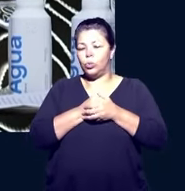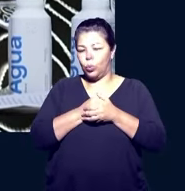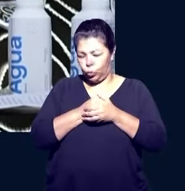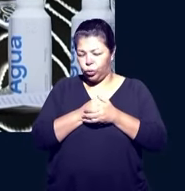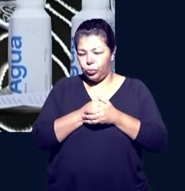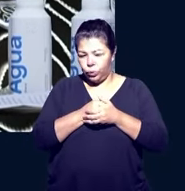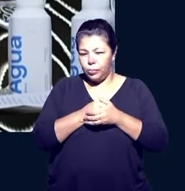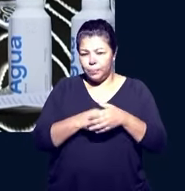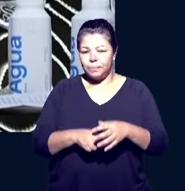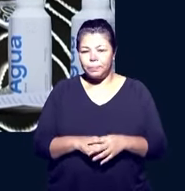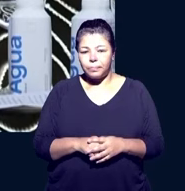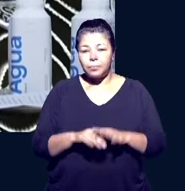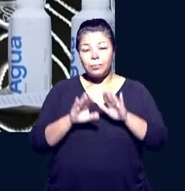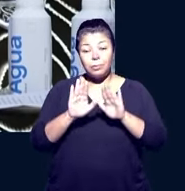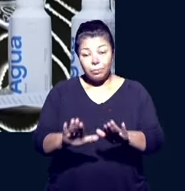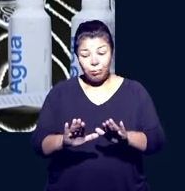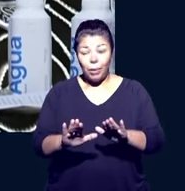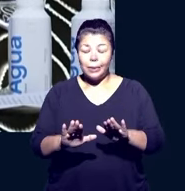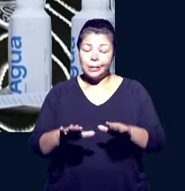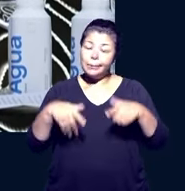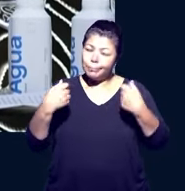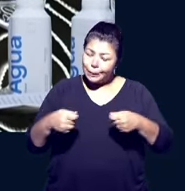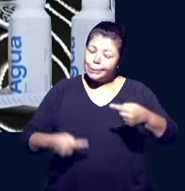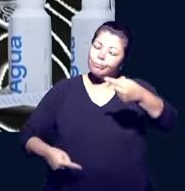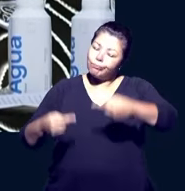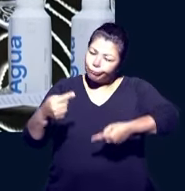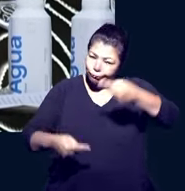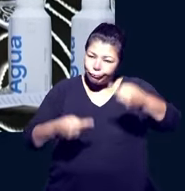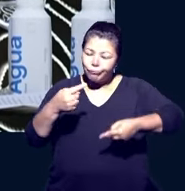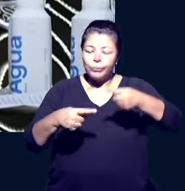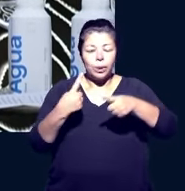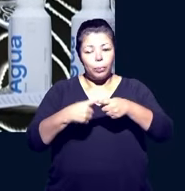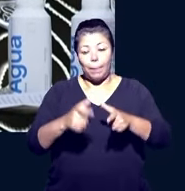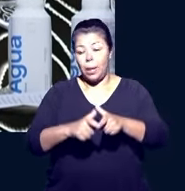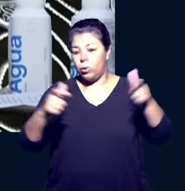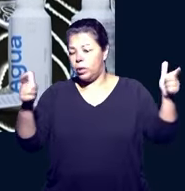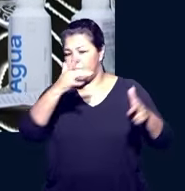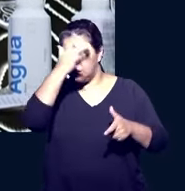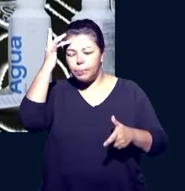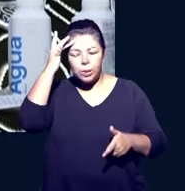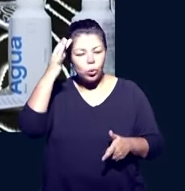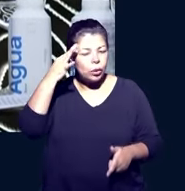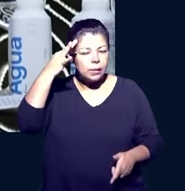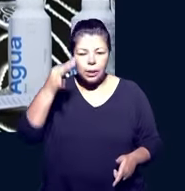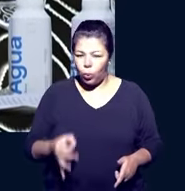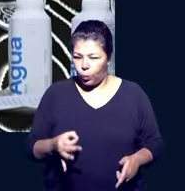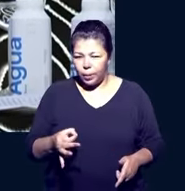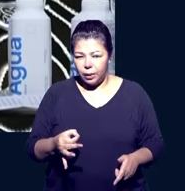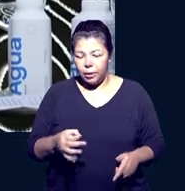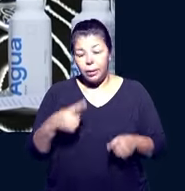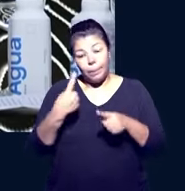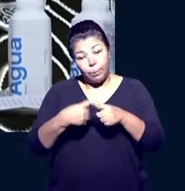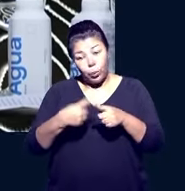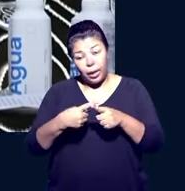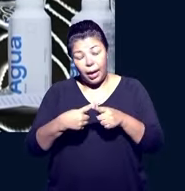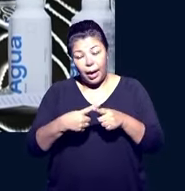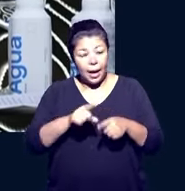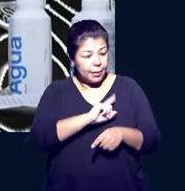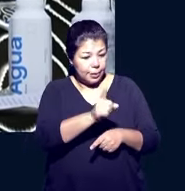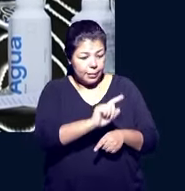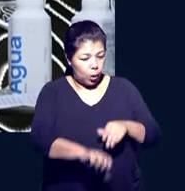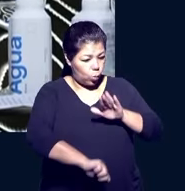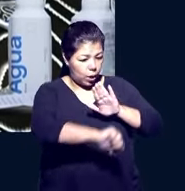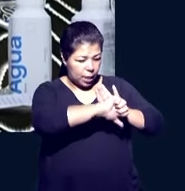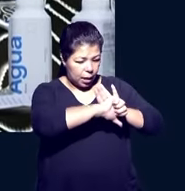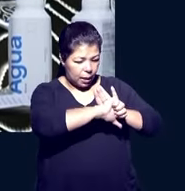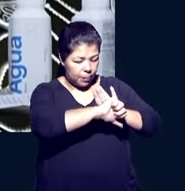como esse debate Murilo não está Maduro e as pessoas ainda não entendem que não criminalizar é diferente de apoiar